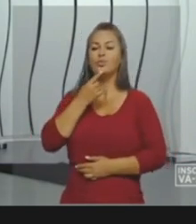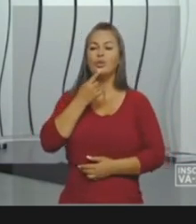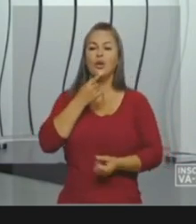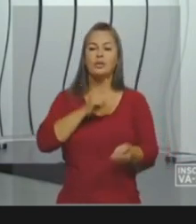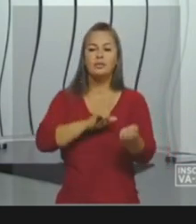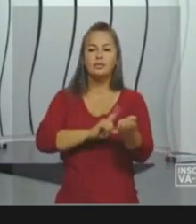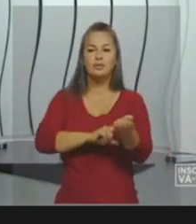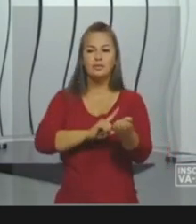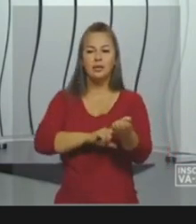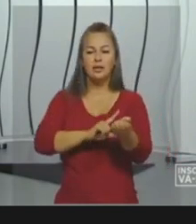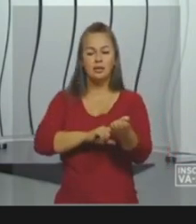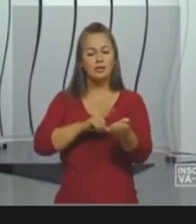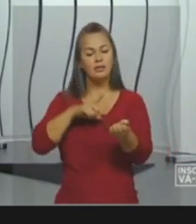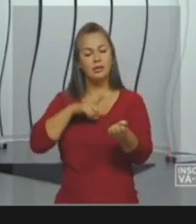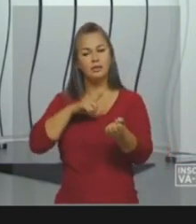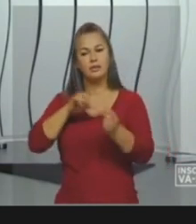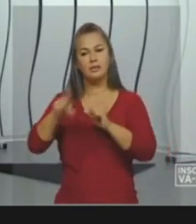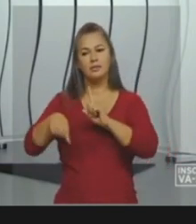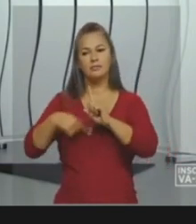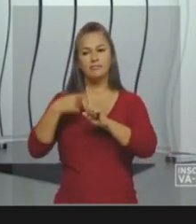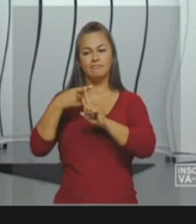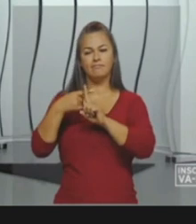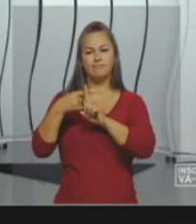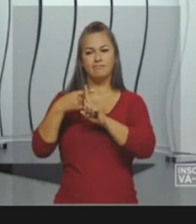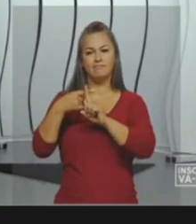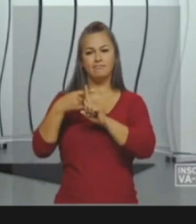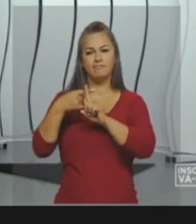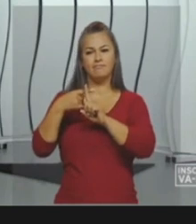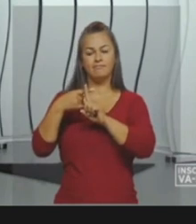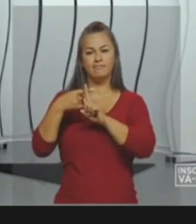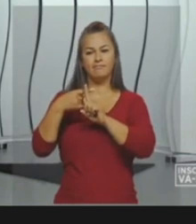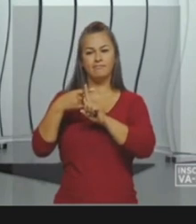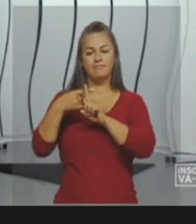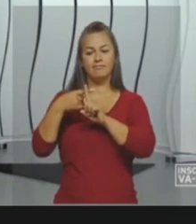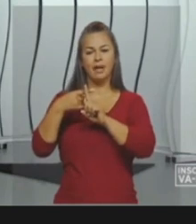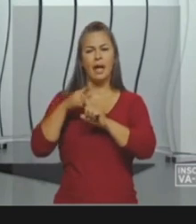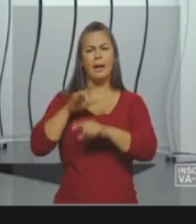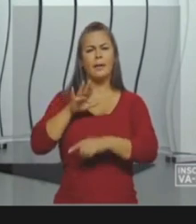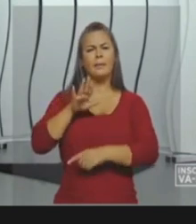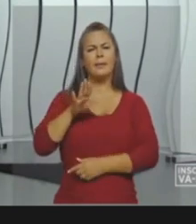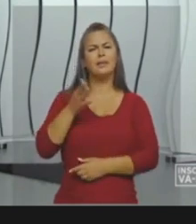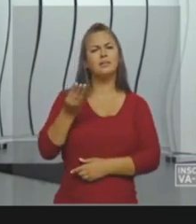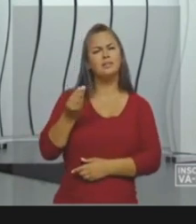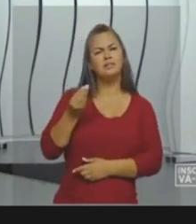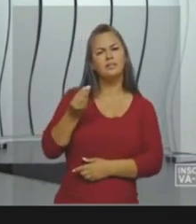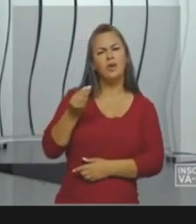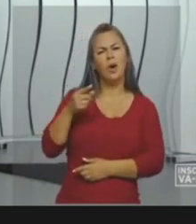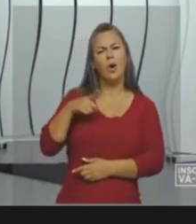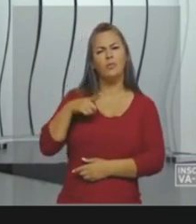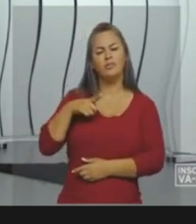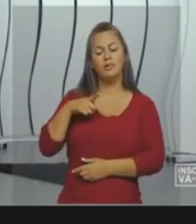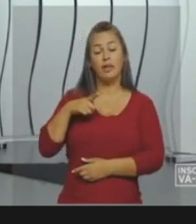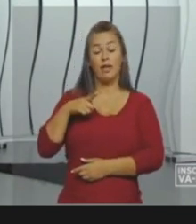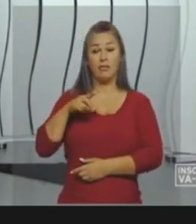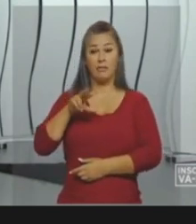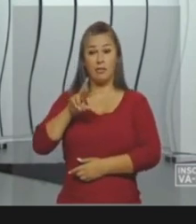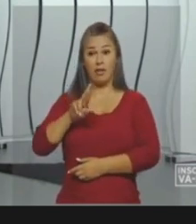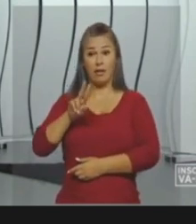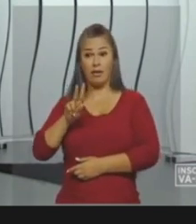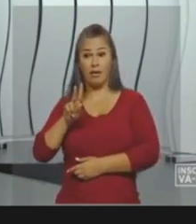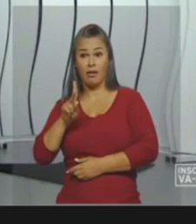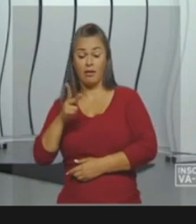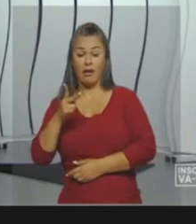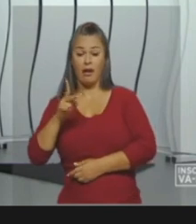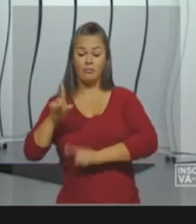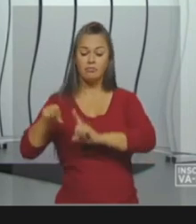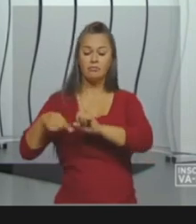RH positivo. Como a gente vai ter RH negativo? Só se tiver os dois Rzinhos minúsculos. Esses